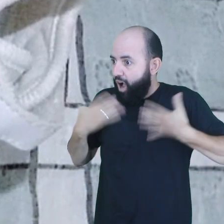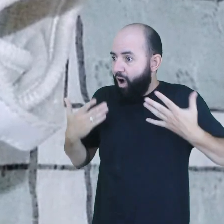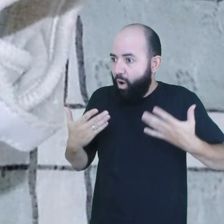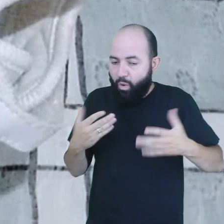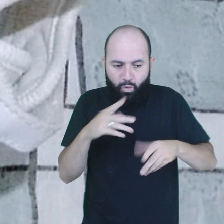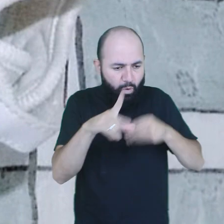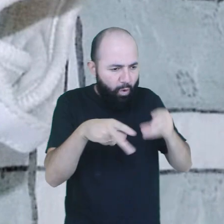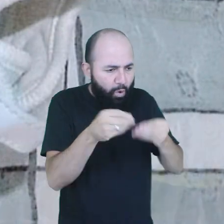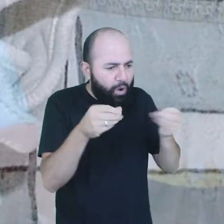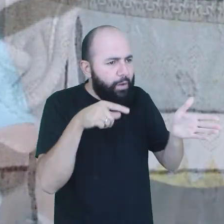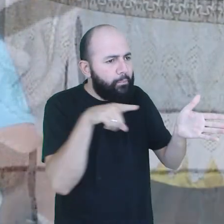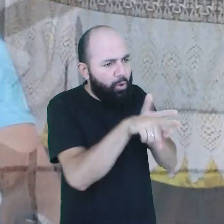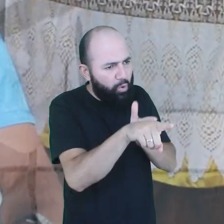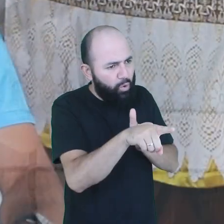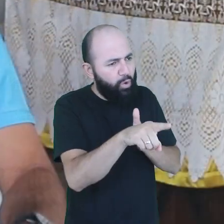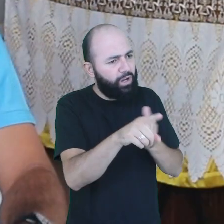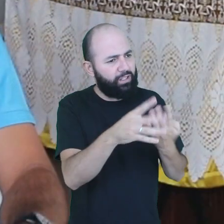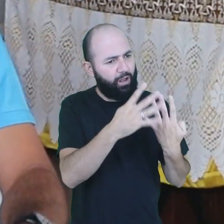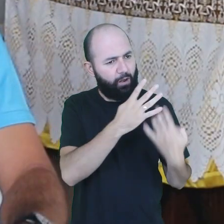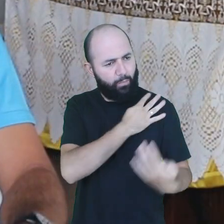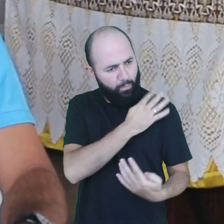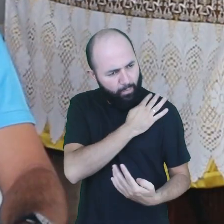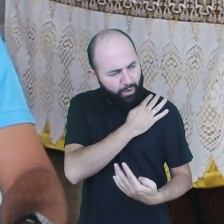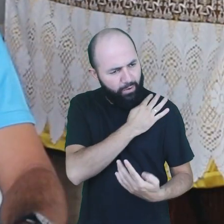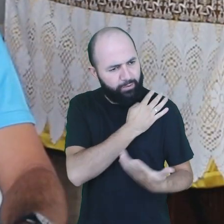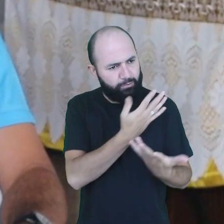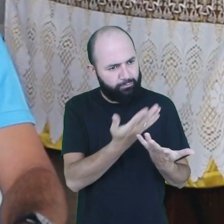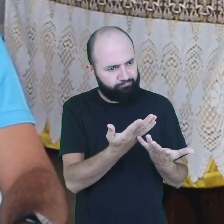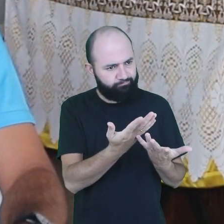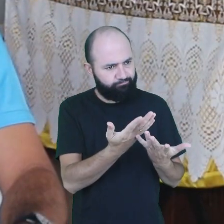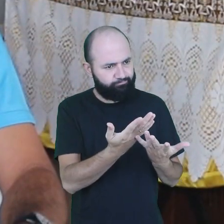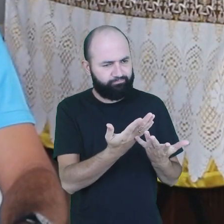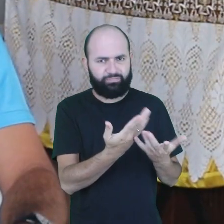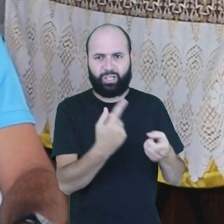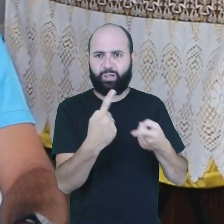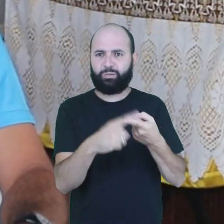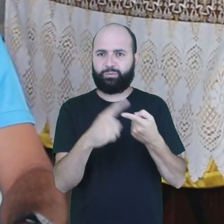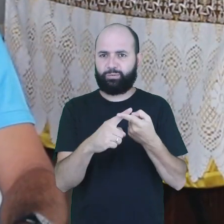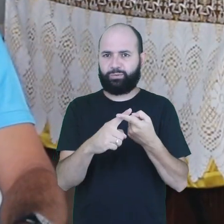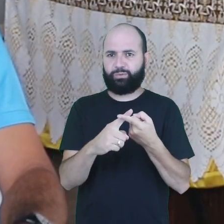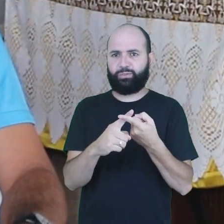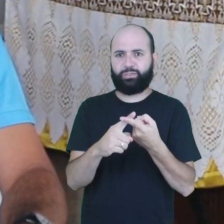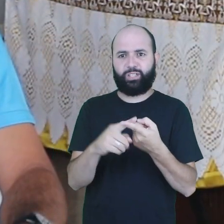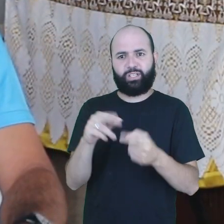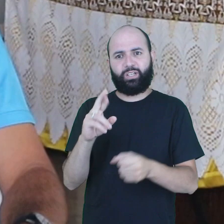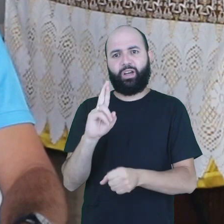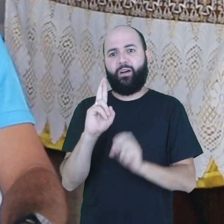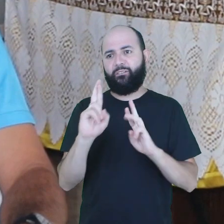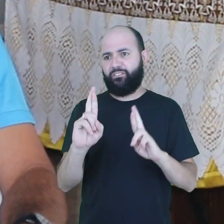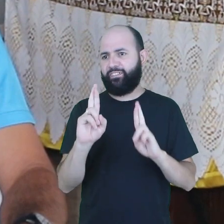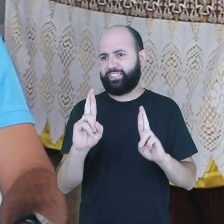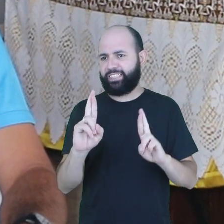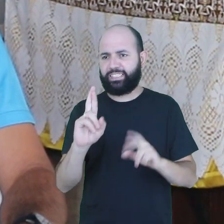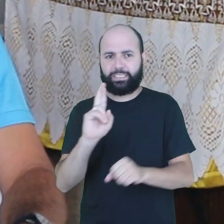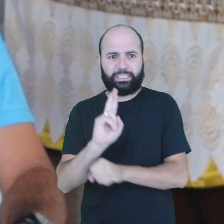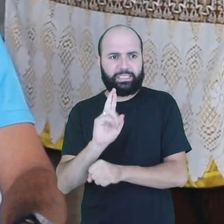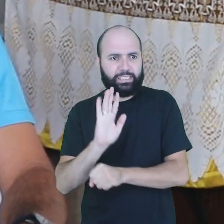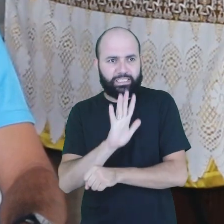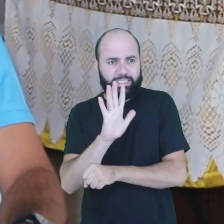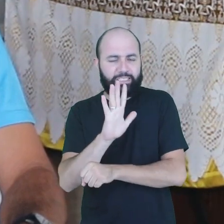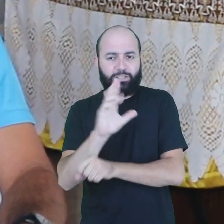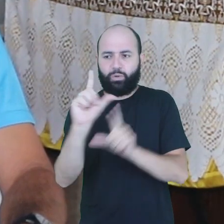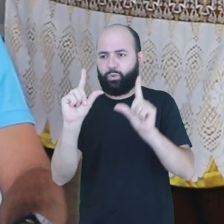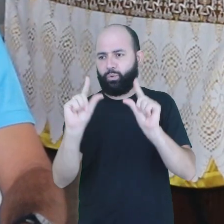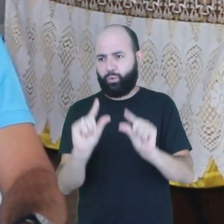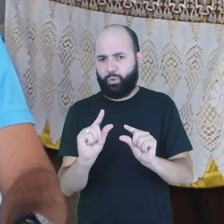surpresa, ele abriu e perguntou, nós vamos ser padrinhos? Era tão pouca nossas esperanças, humanamente